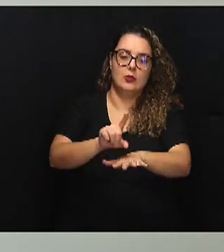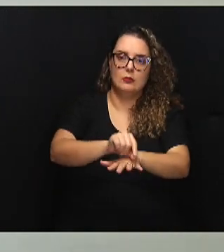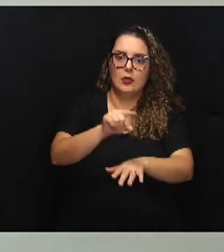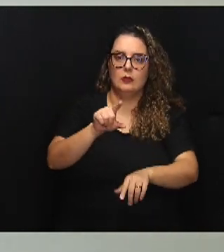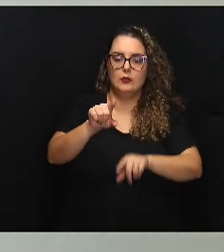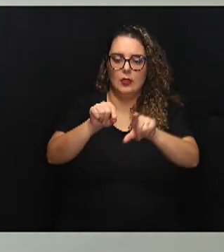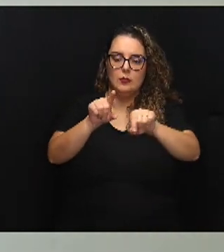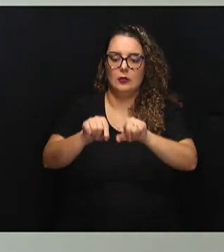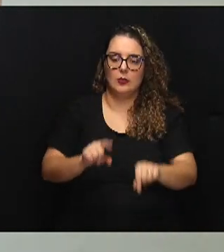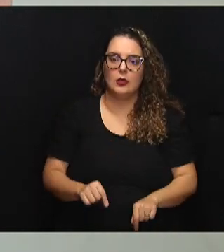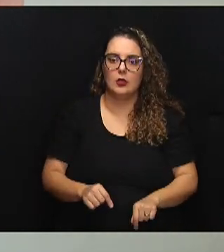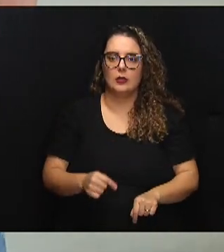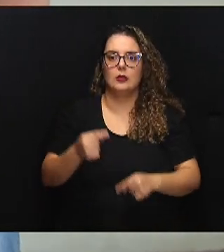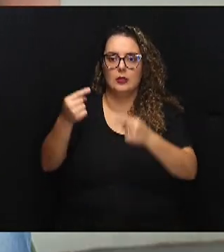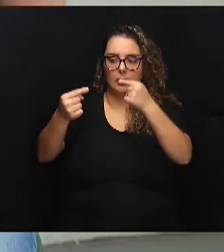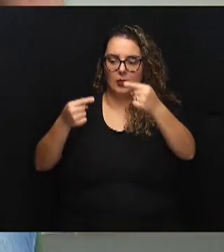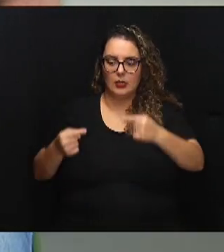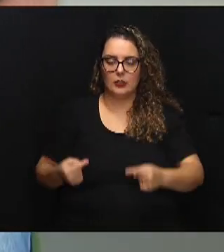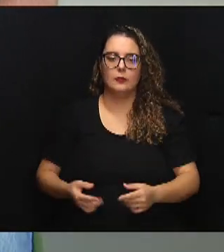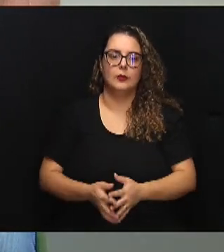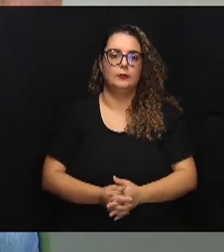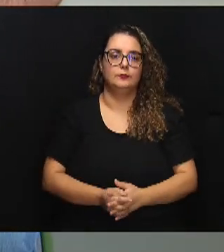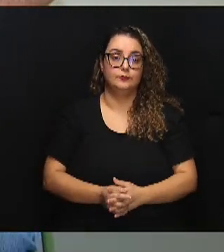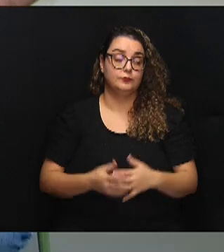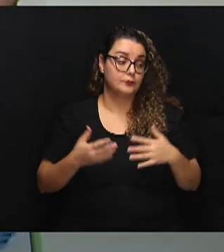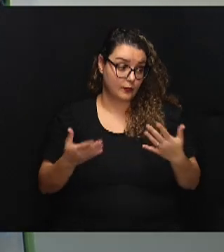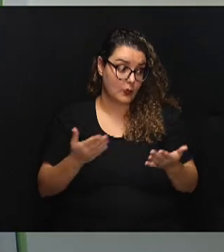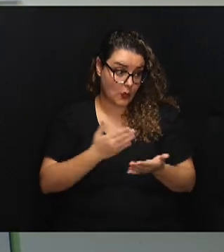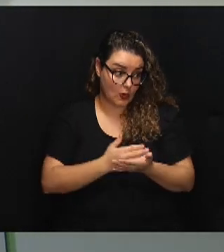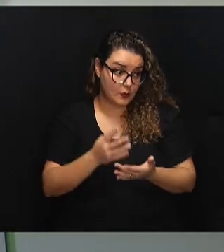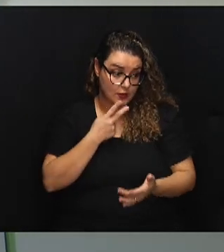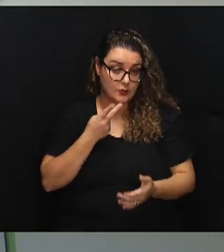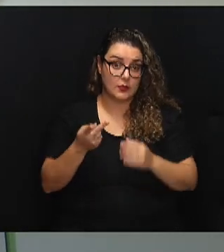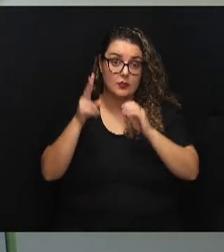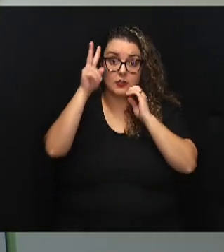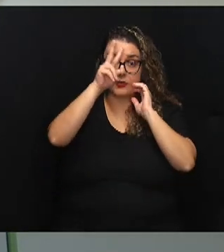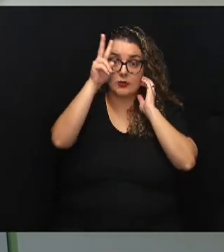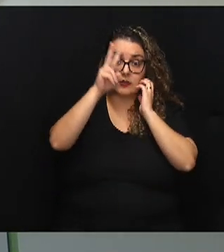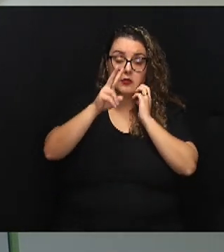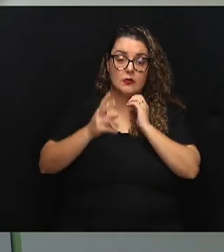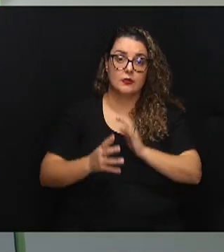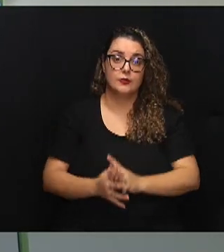ali em cada uma das questões. Bom, começando a falar sobre história,